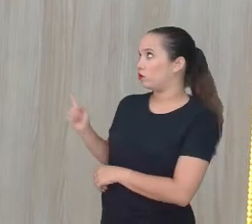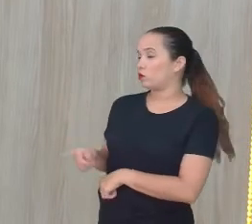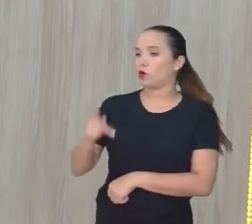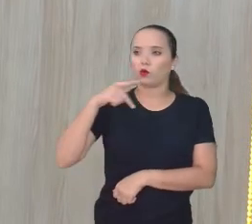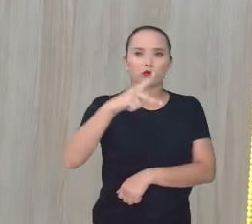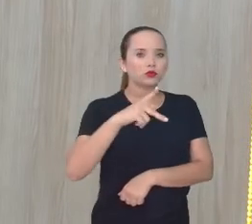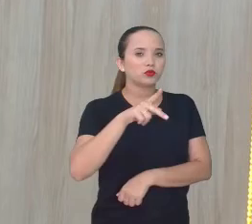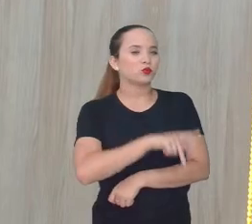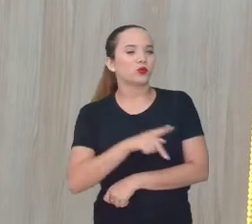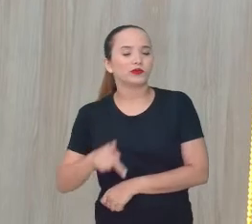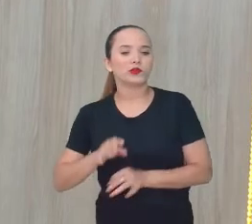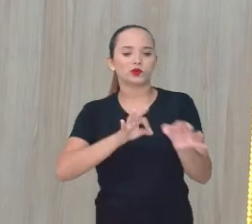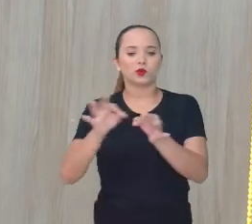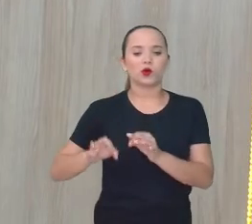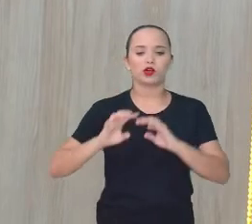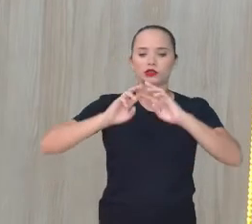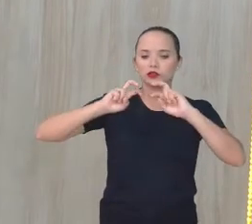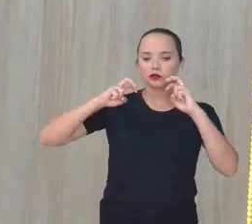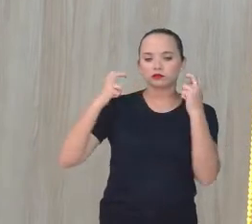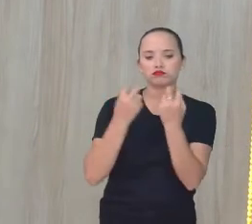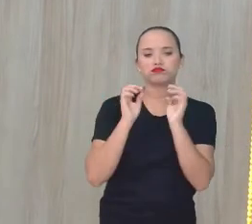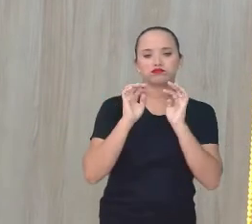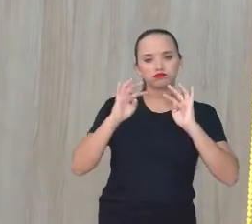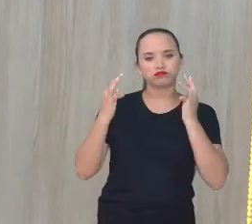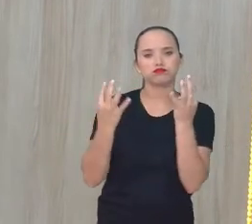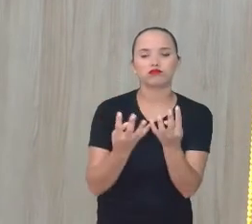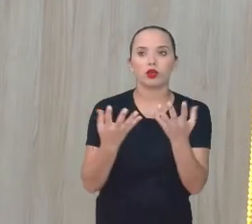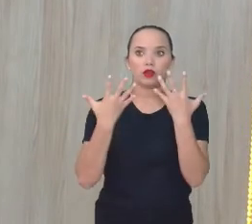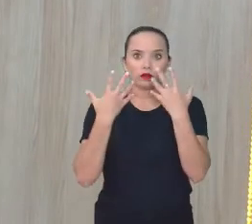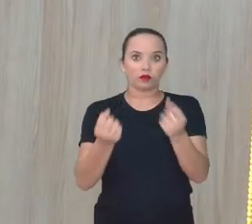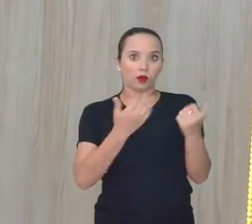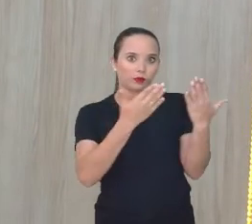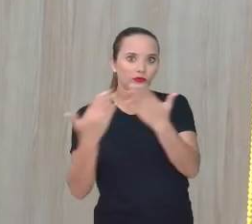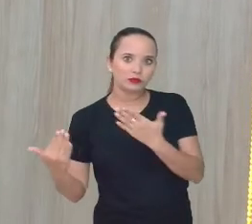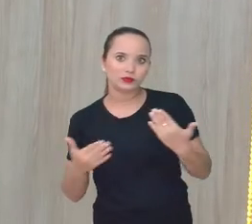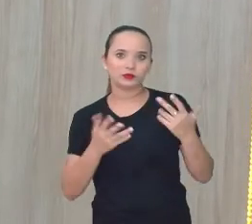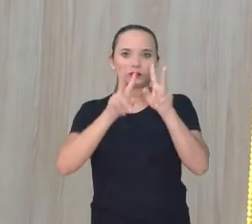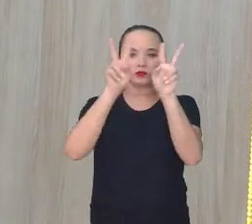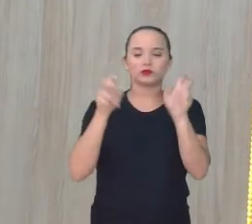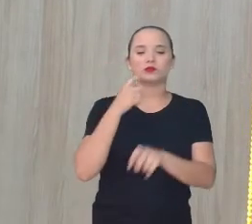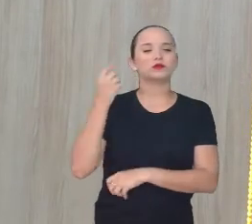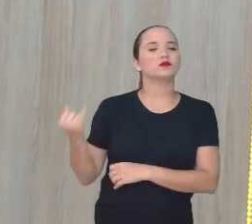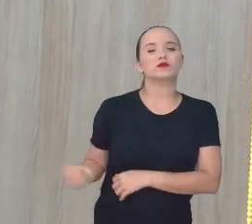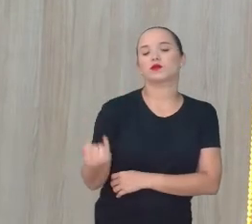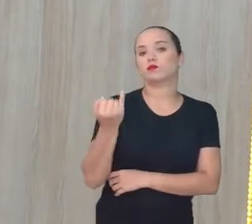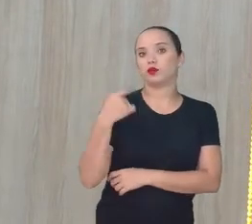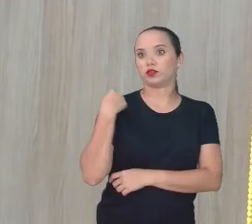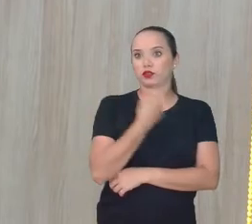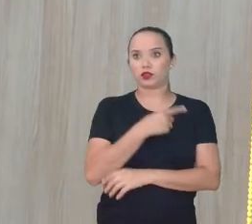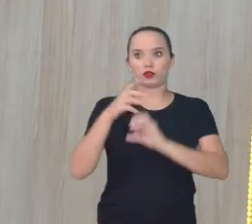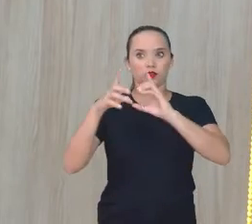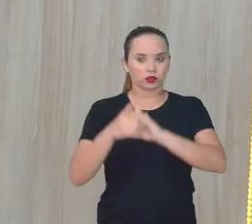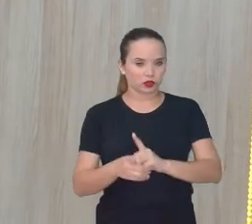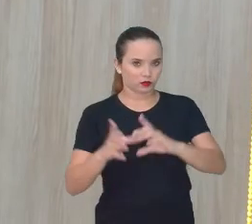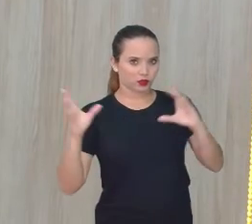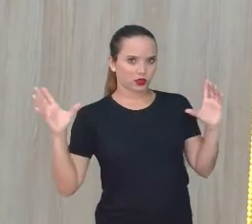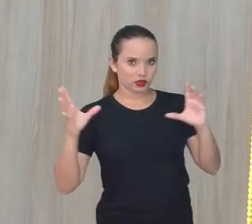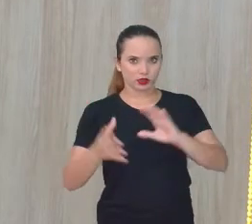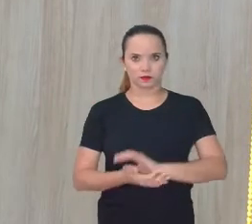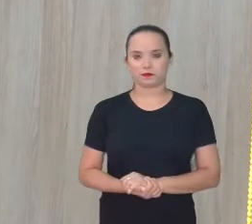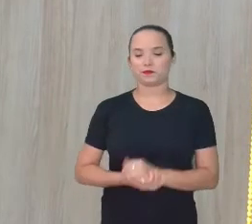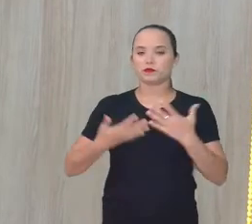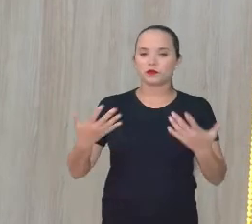professora, organiza uma roda de diálogo e vão debater aí em sala de aula sobre a importância da nossa